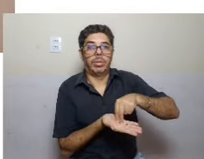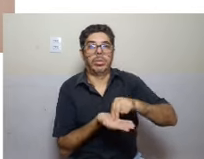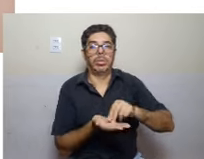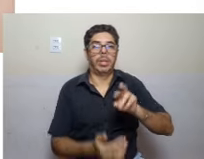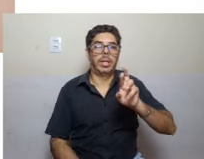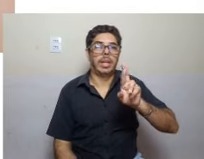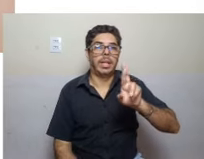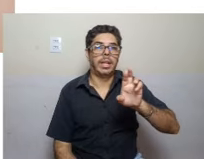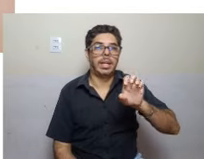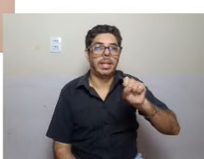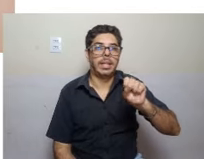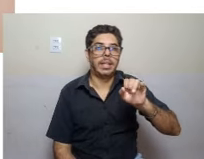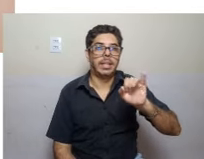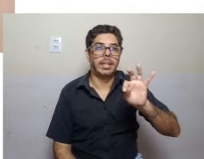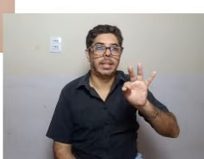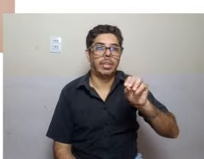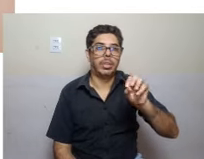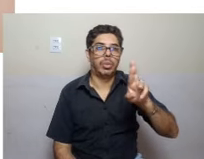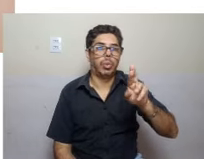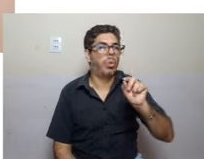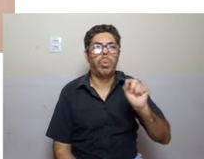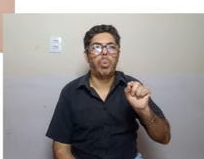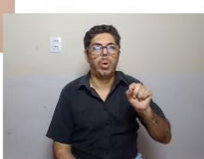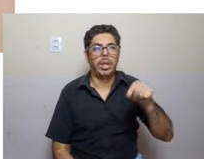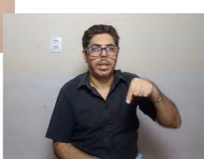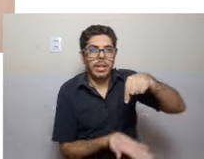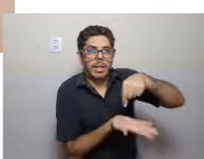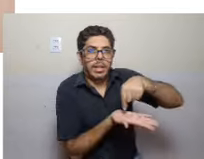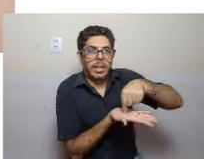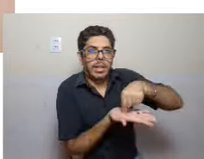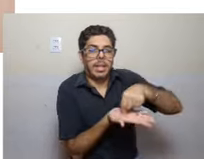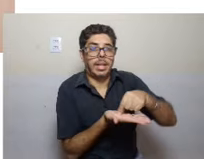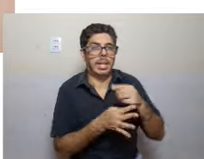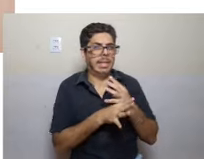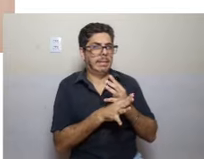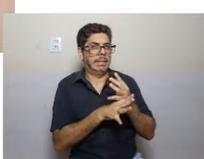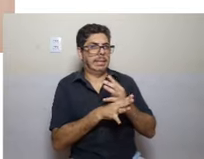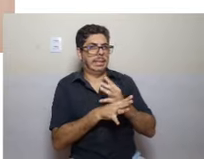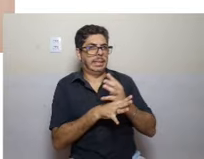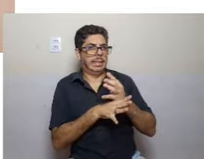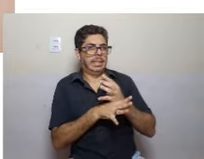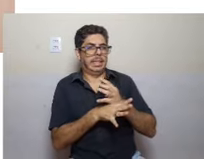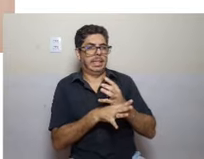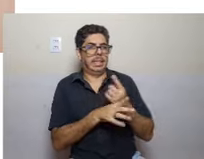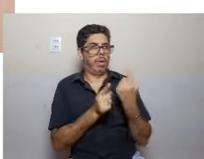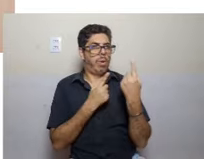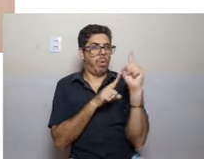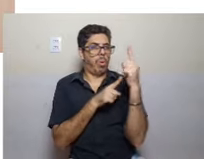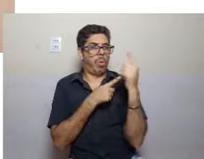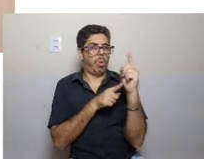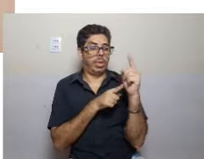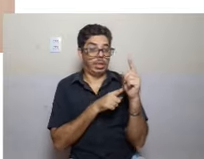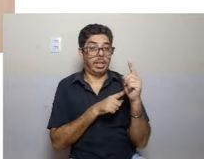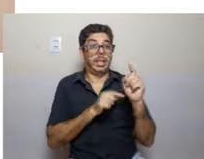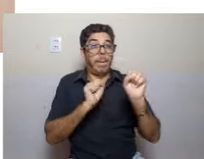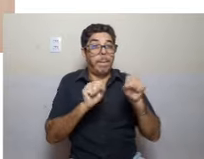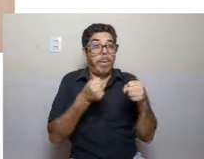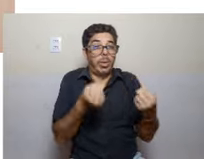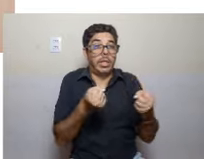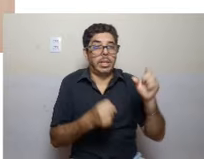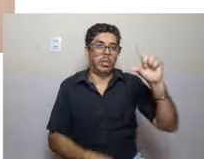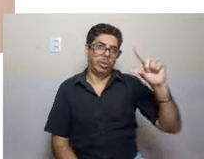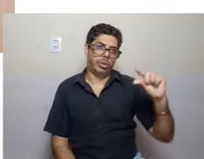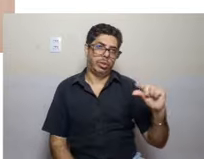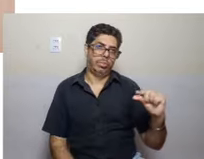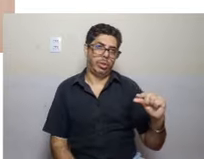isso oferecendo uma oposição à passagem da corrente elétrica através de seu material, causando uma queda de potencial em alguma parte